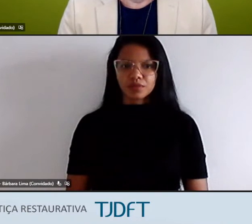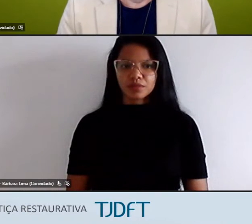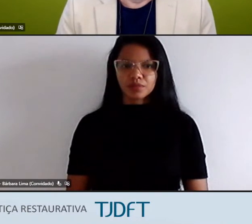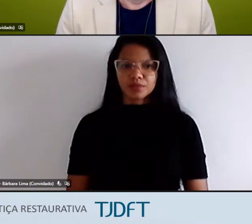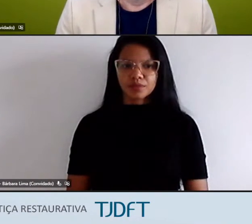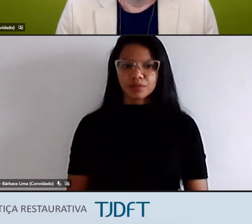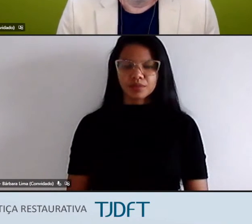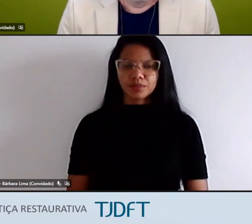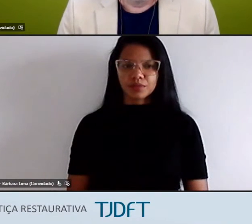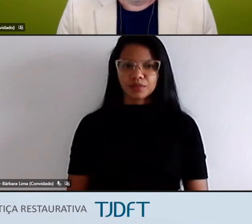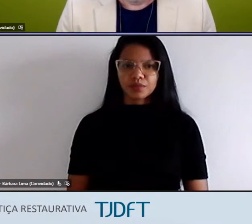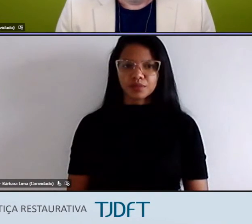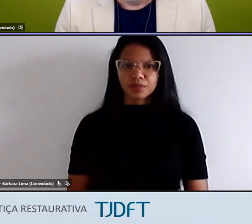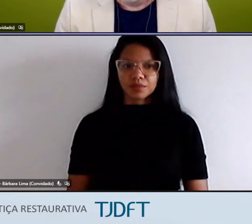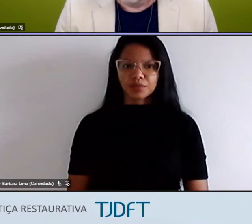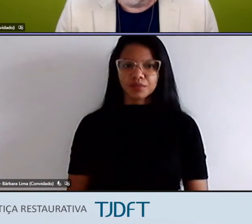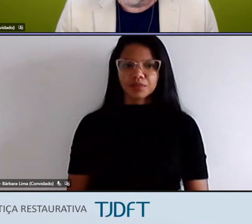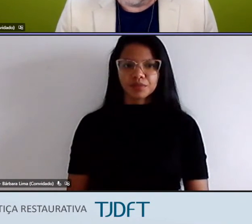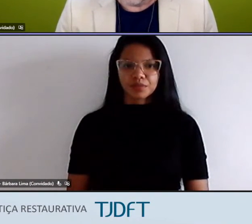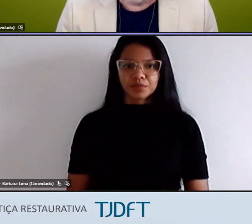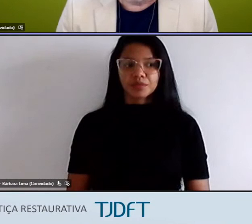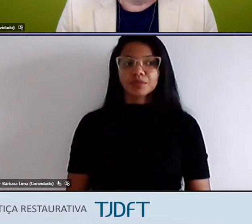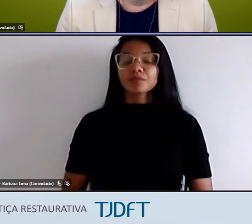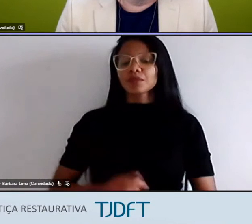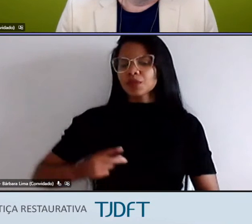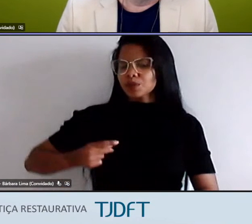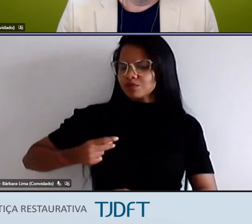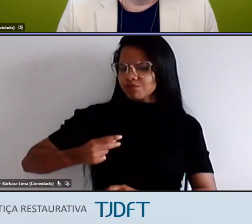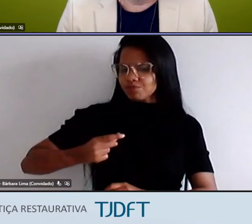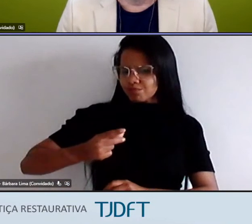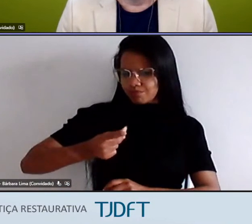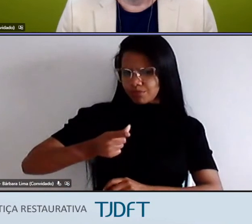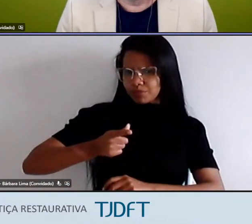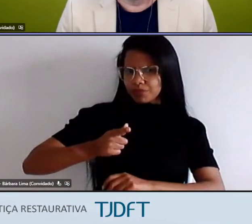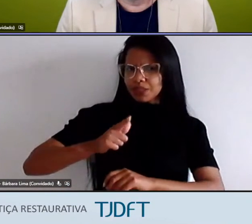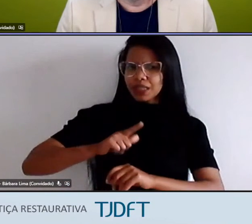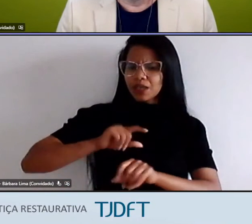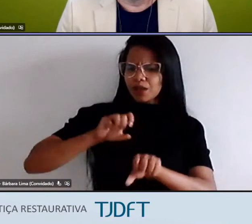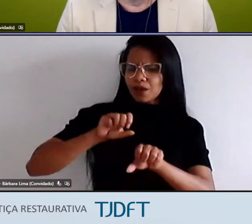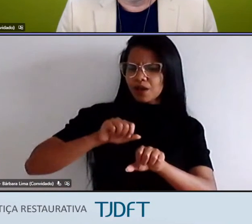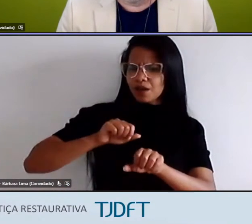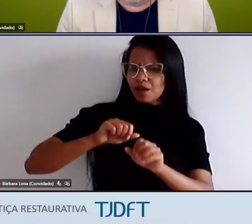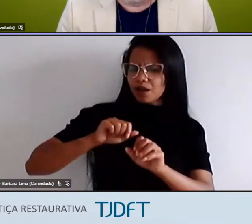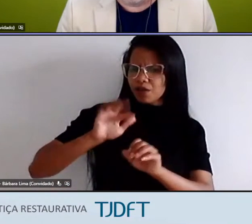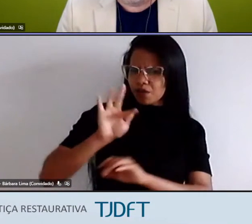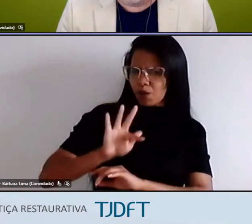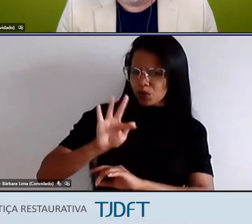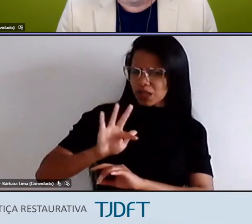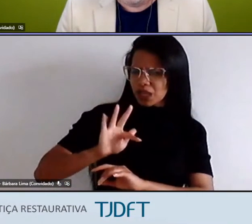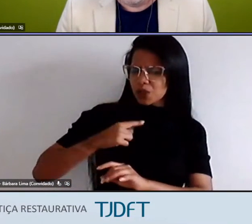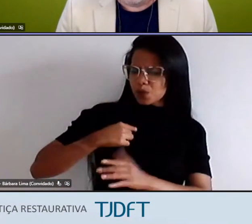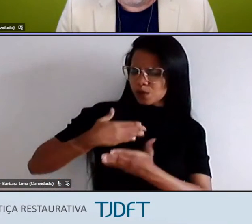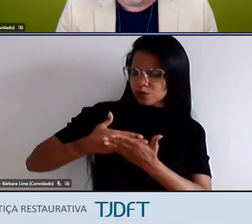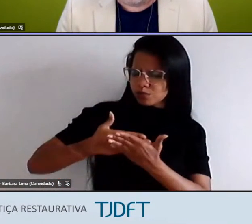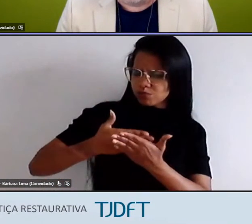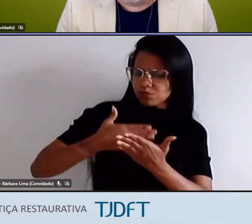offender rehabilitation. Durante a minha graduação, eu me apaixonei pelas